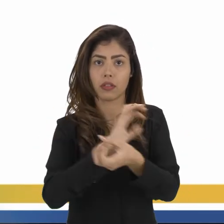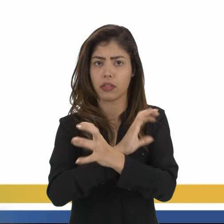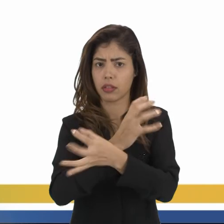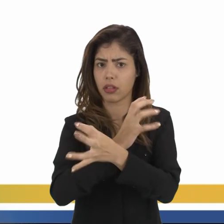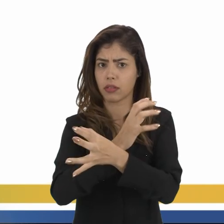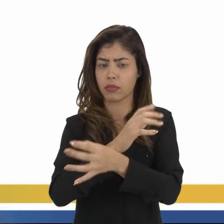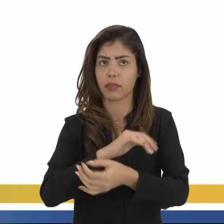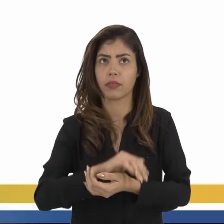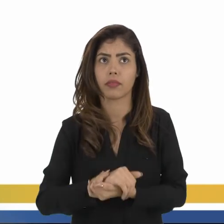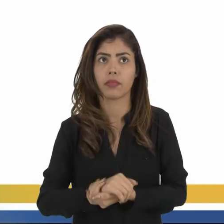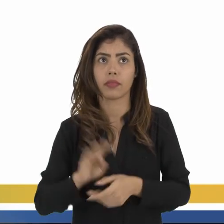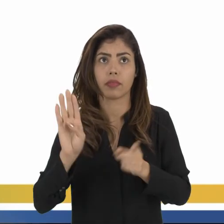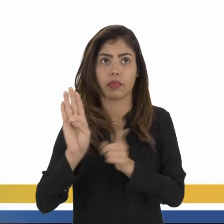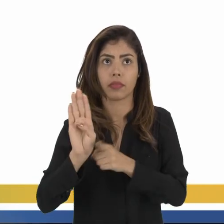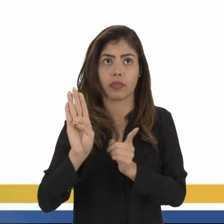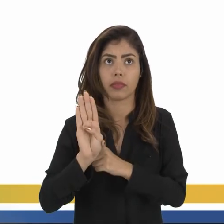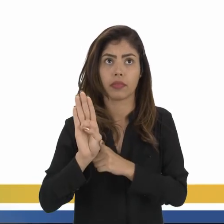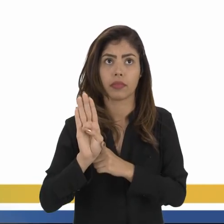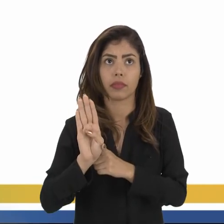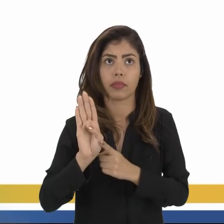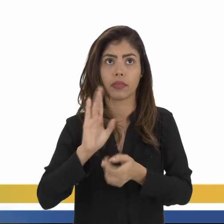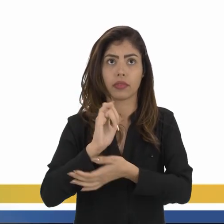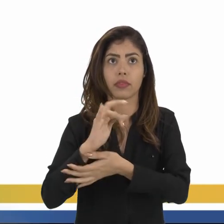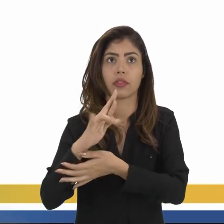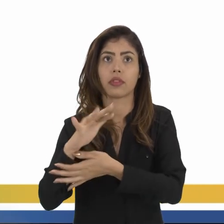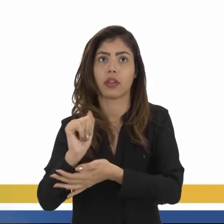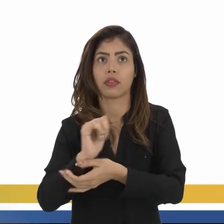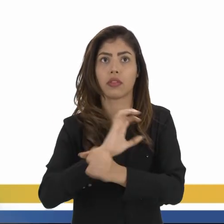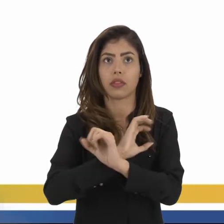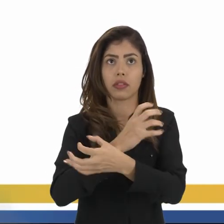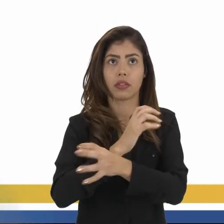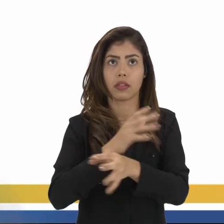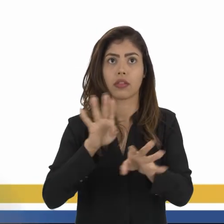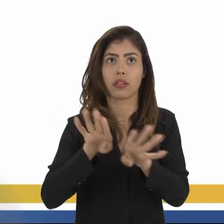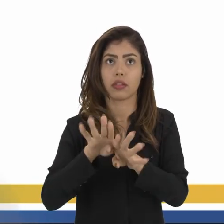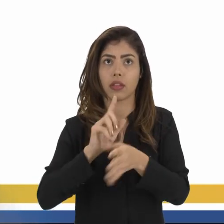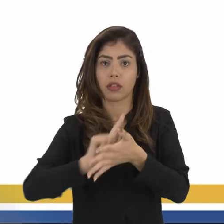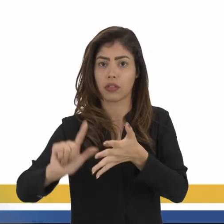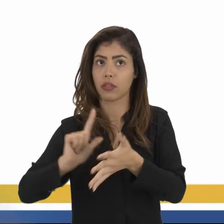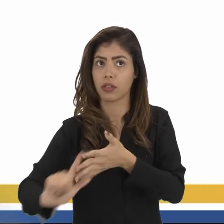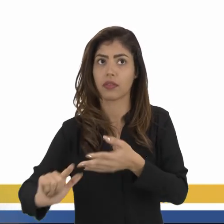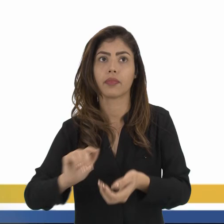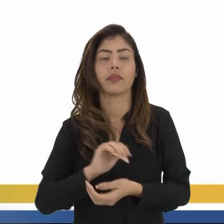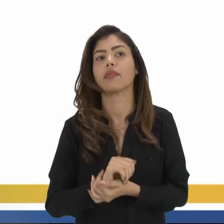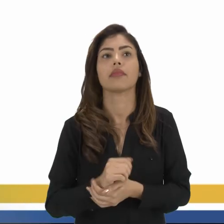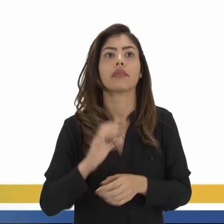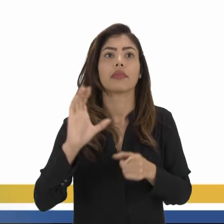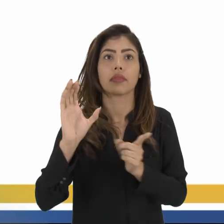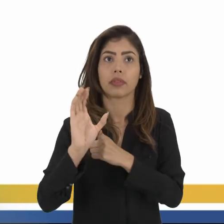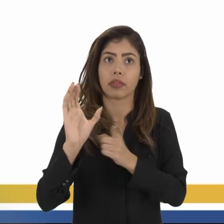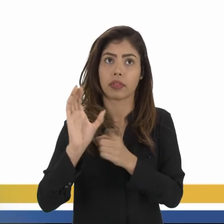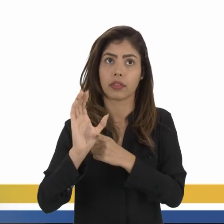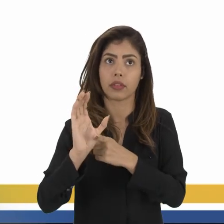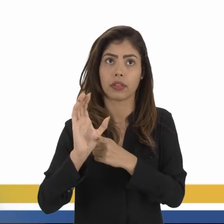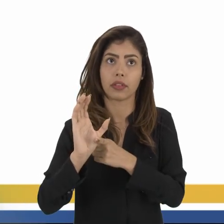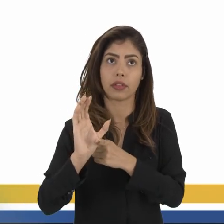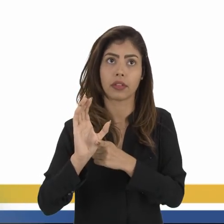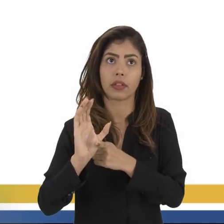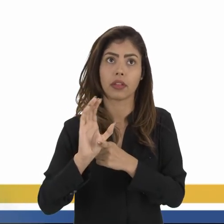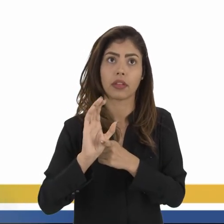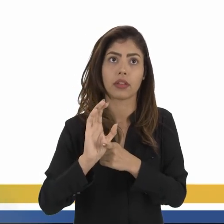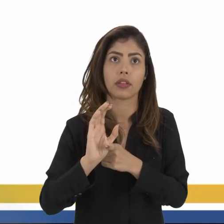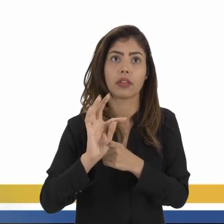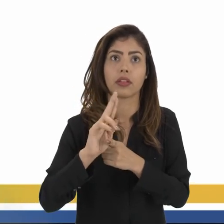esquelético. Letra B, dos tipos estriado esquelético, liso e liso. Letra C, dos tipos